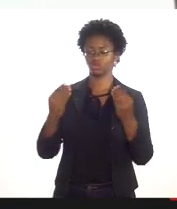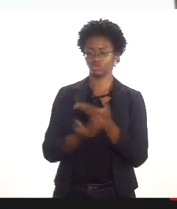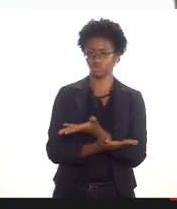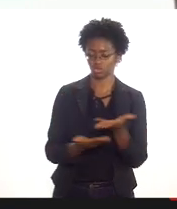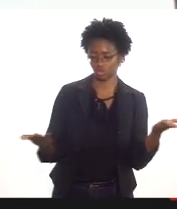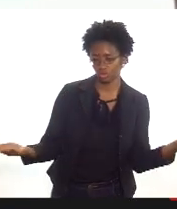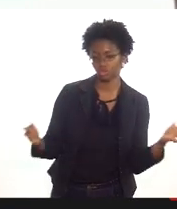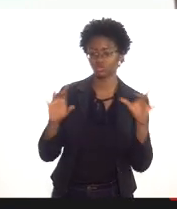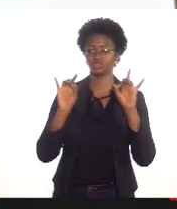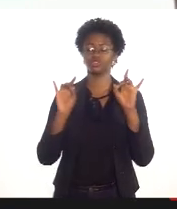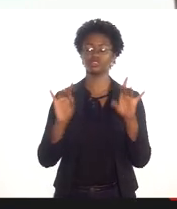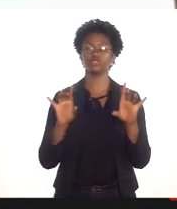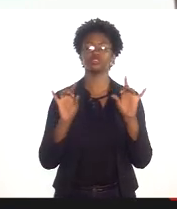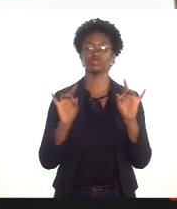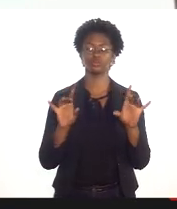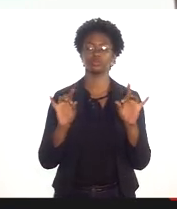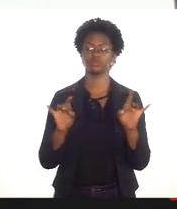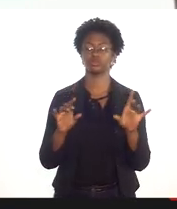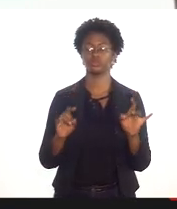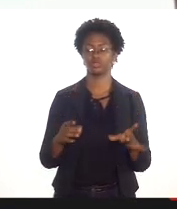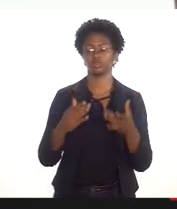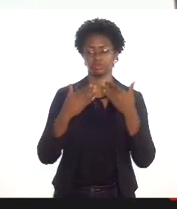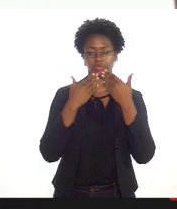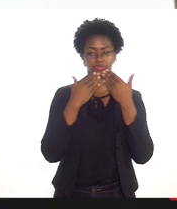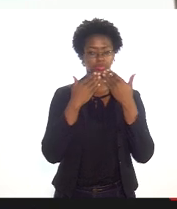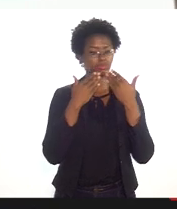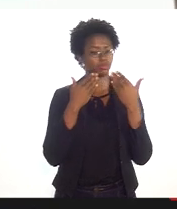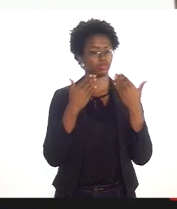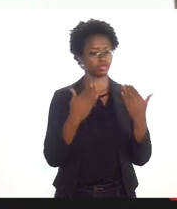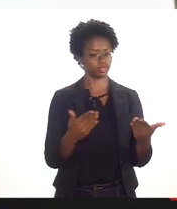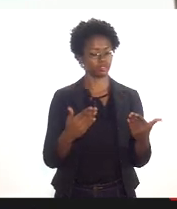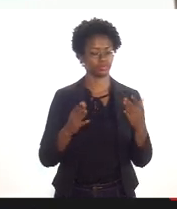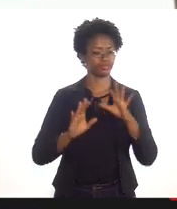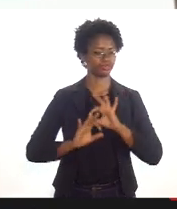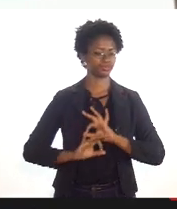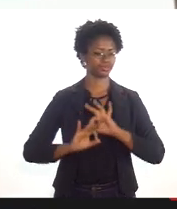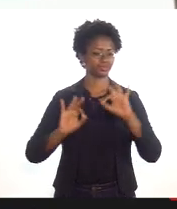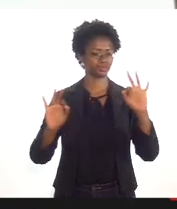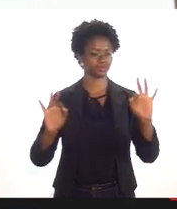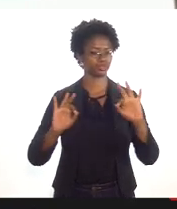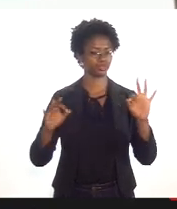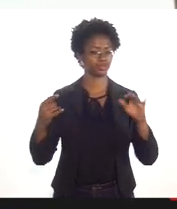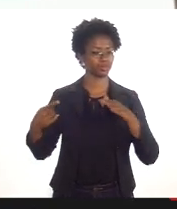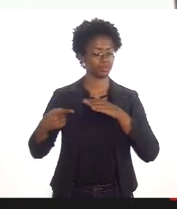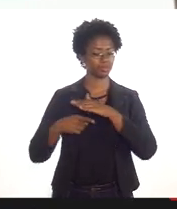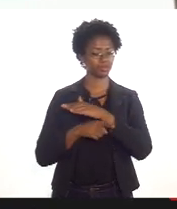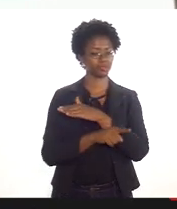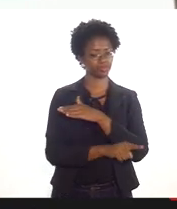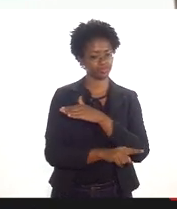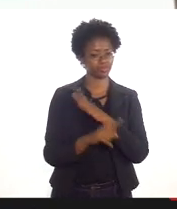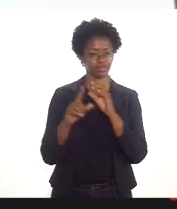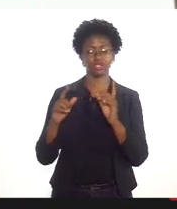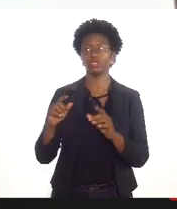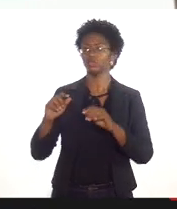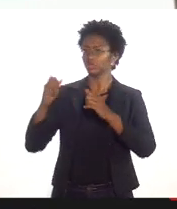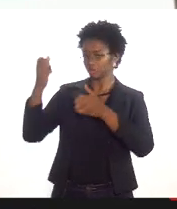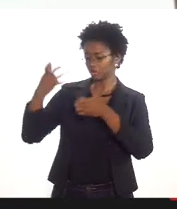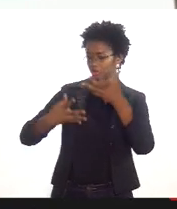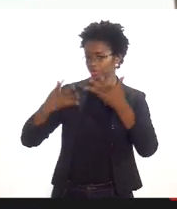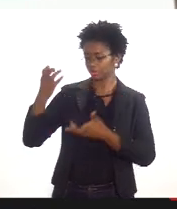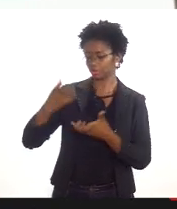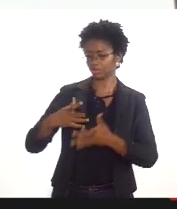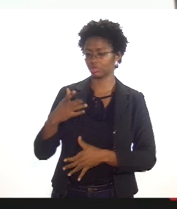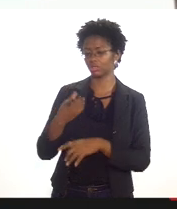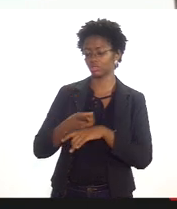em especial a apresentação bastante profunda e elucidativa